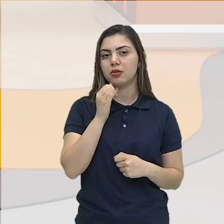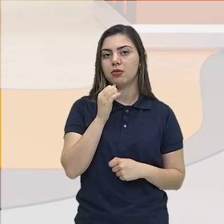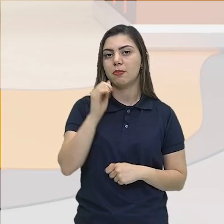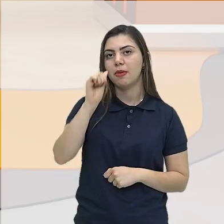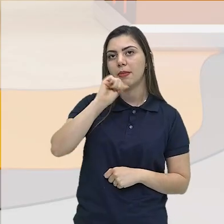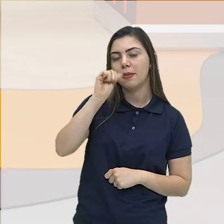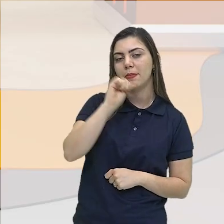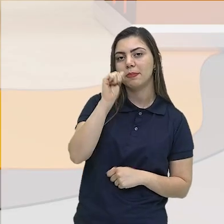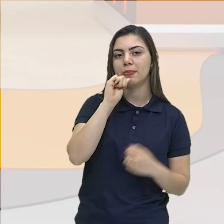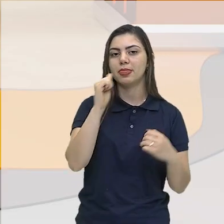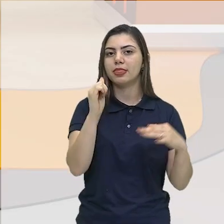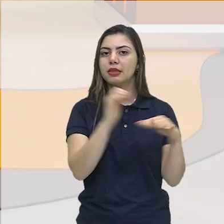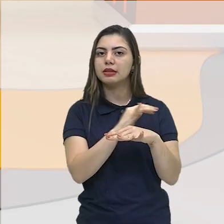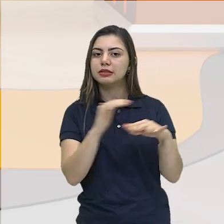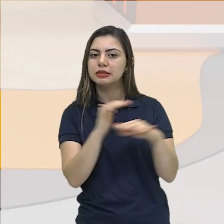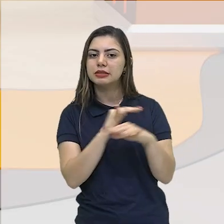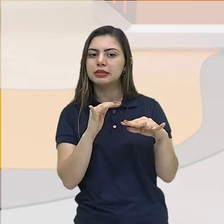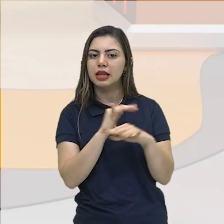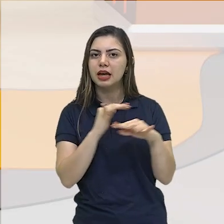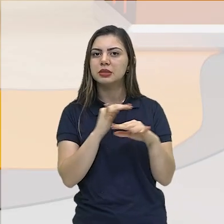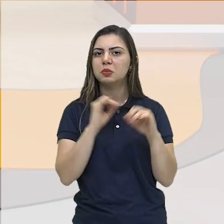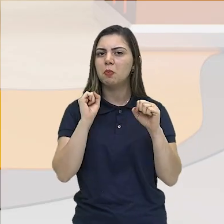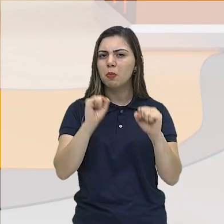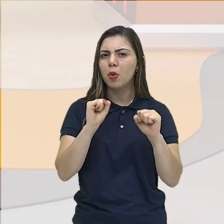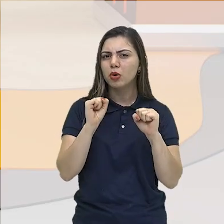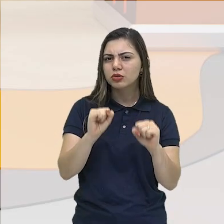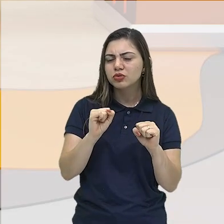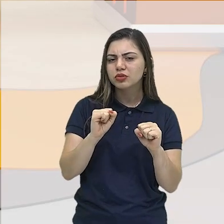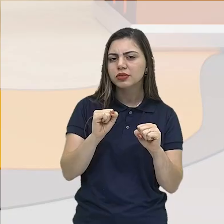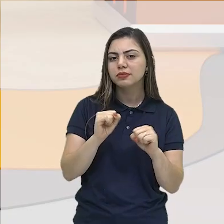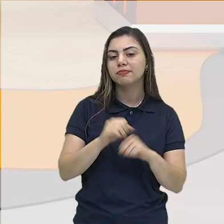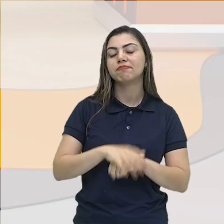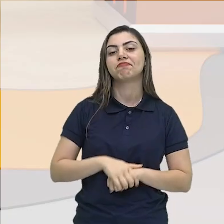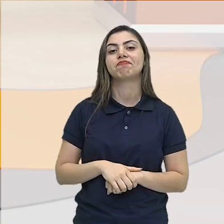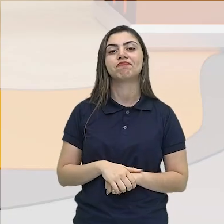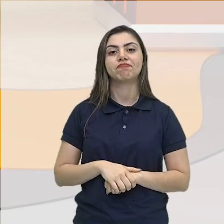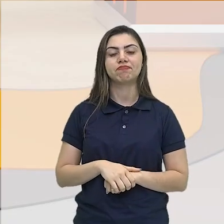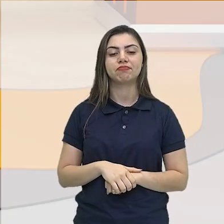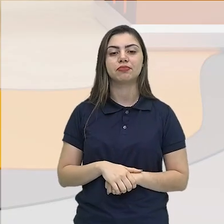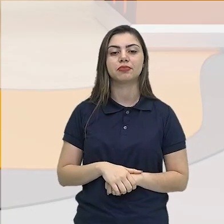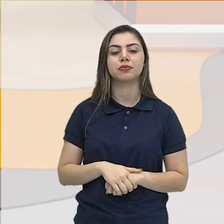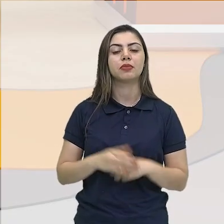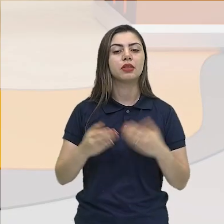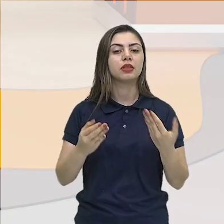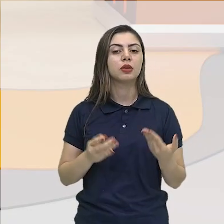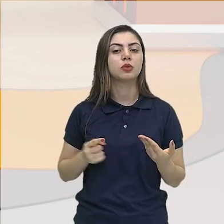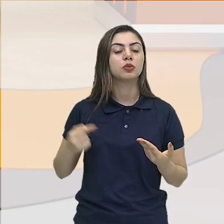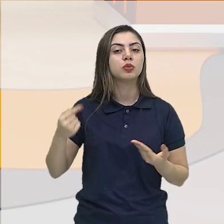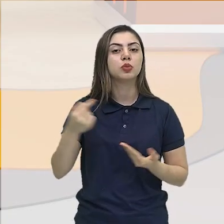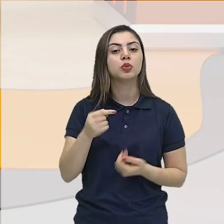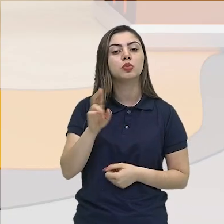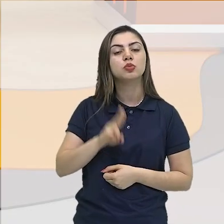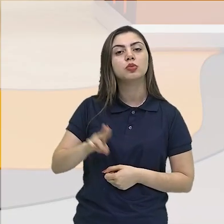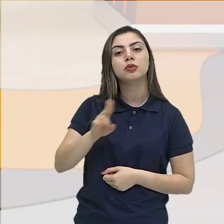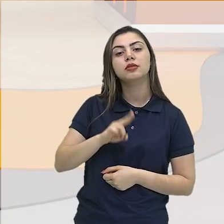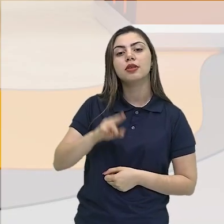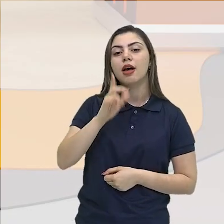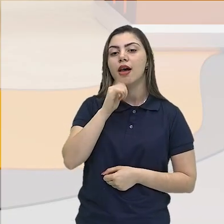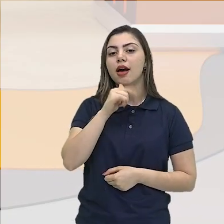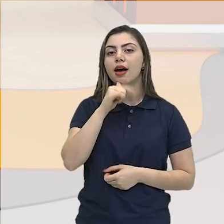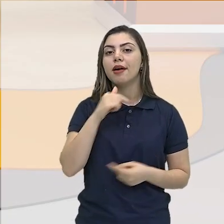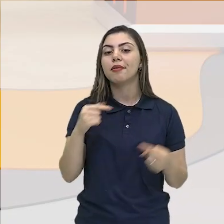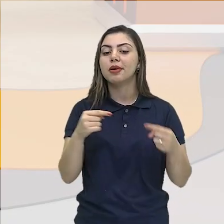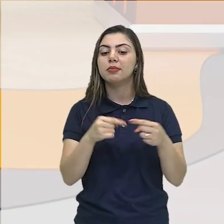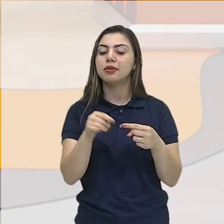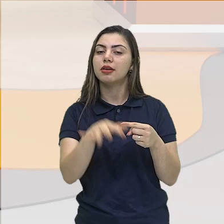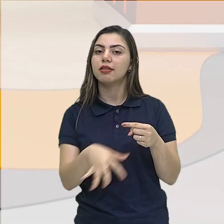cidades, para o consumo da humanidade ou dos animais e ainda, né, para que a gente possa utilizar ela dentro das